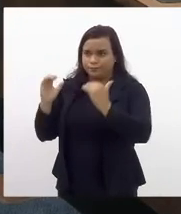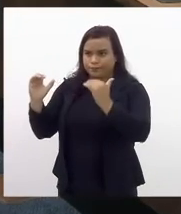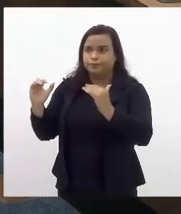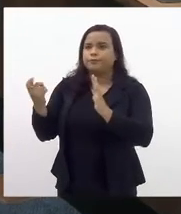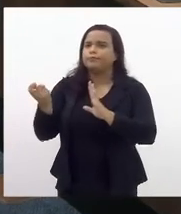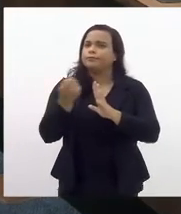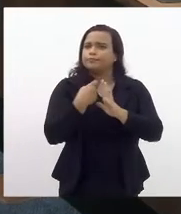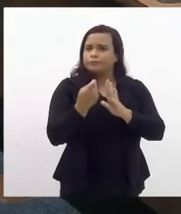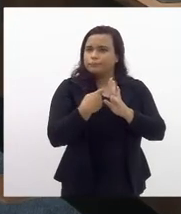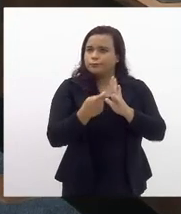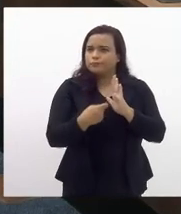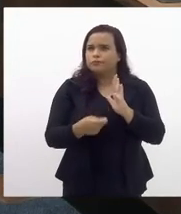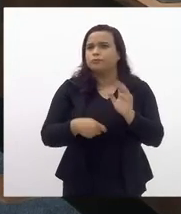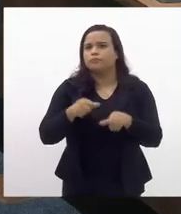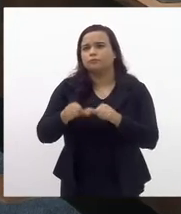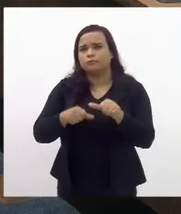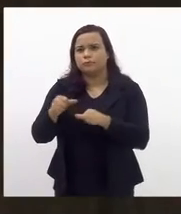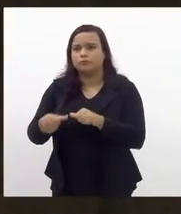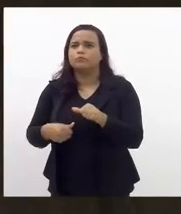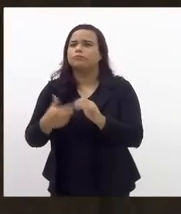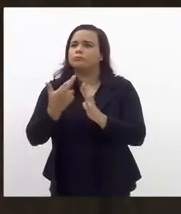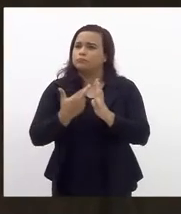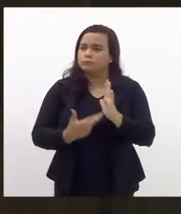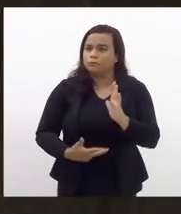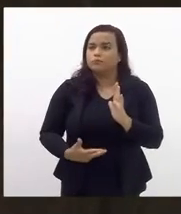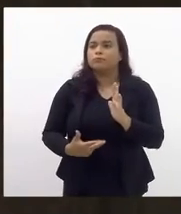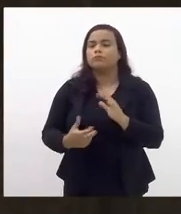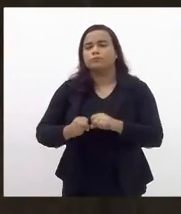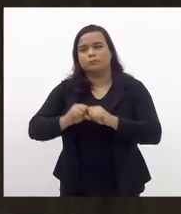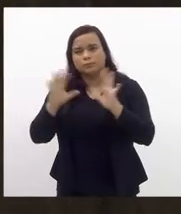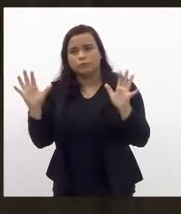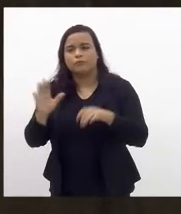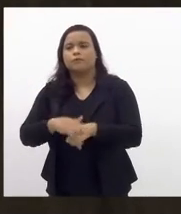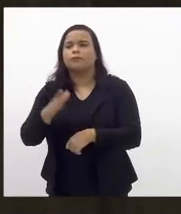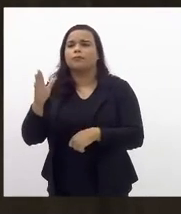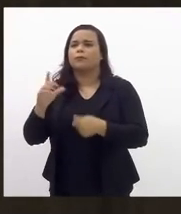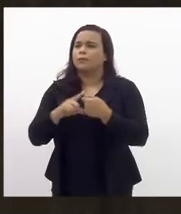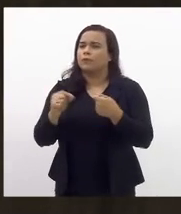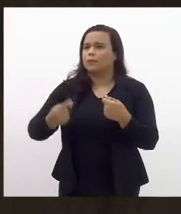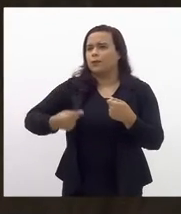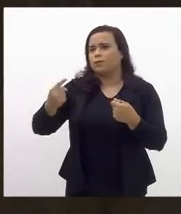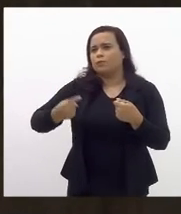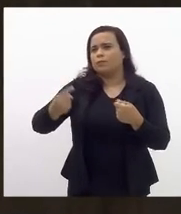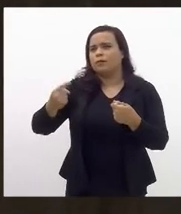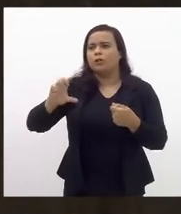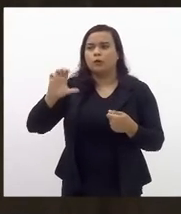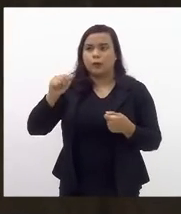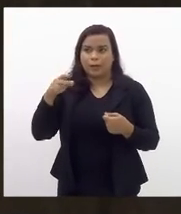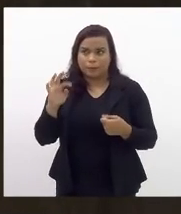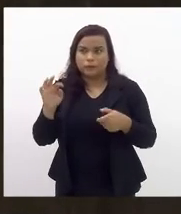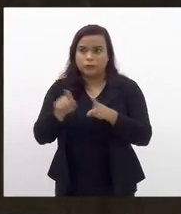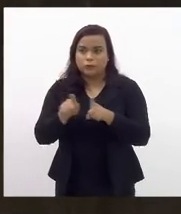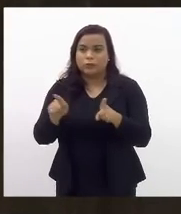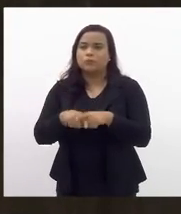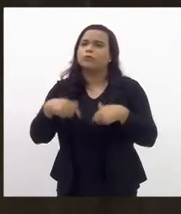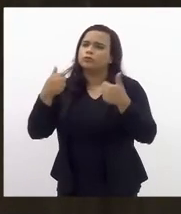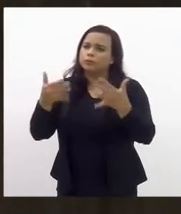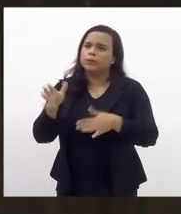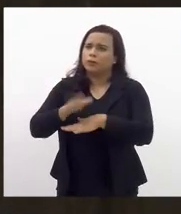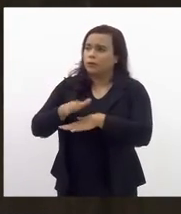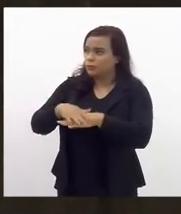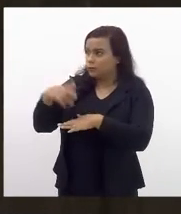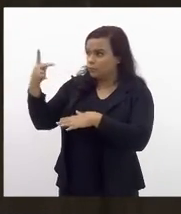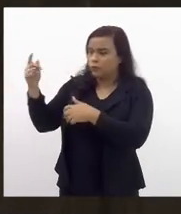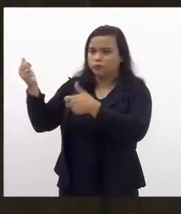que sugerisse uma redação do artigo 1º e do caput que expressasse isso que o senhor está